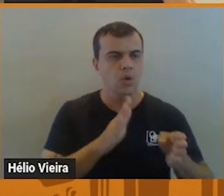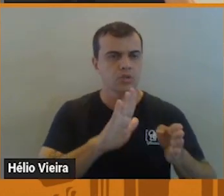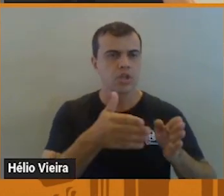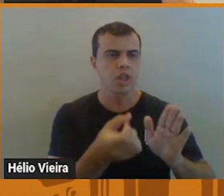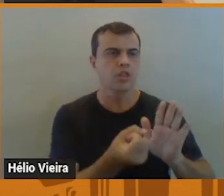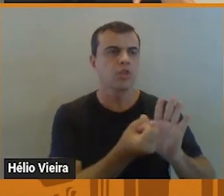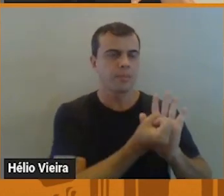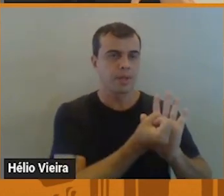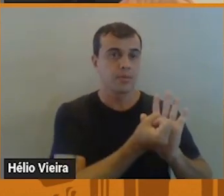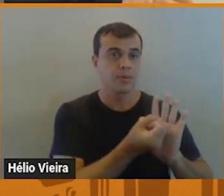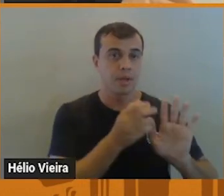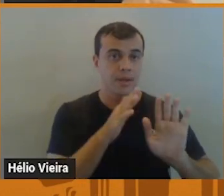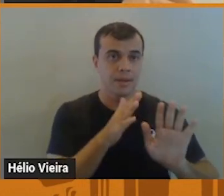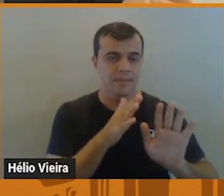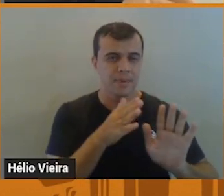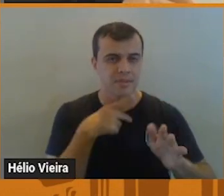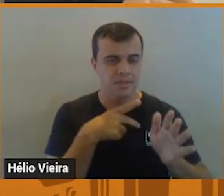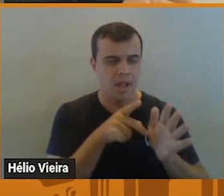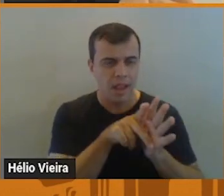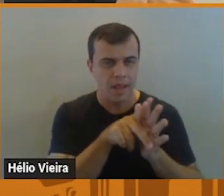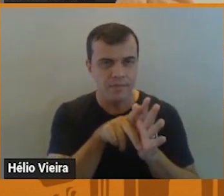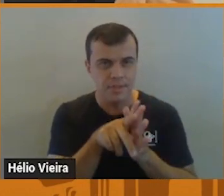tombados. Mas o levantamento